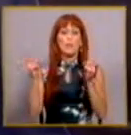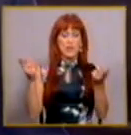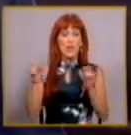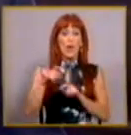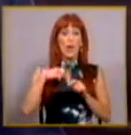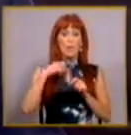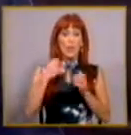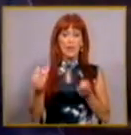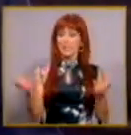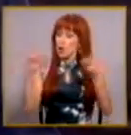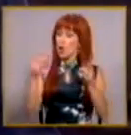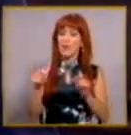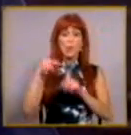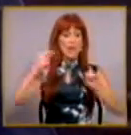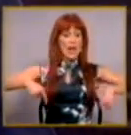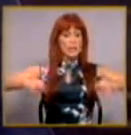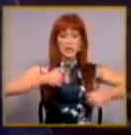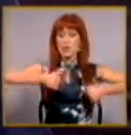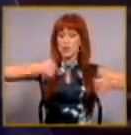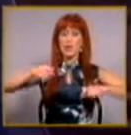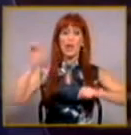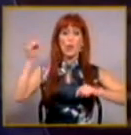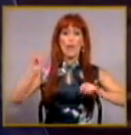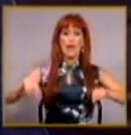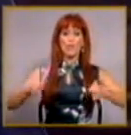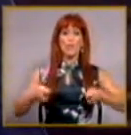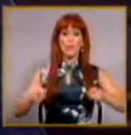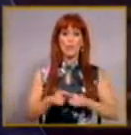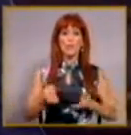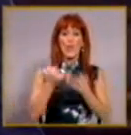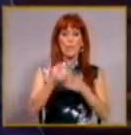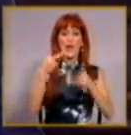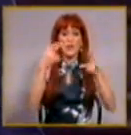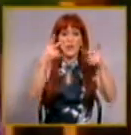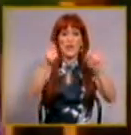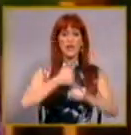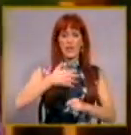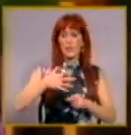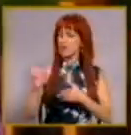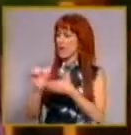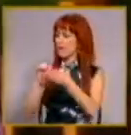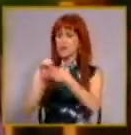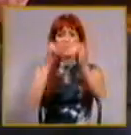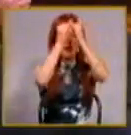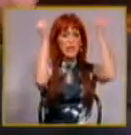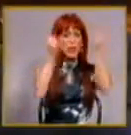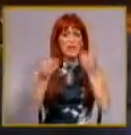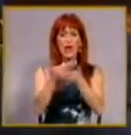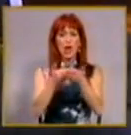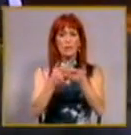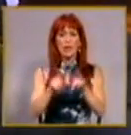própria regeneração e reabilitação urbana. Banco de Fomento, apoio à tesouraria das empresas, ao financiamento e internacionalização da